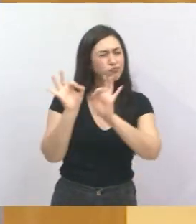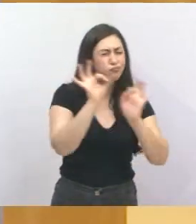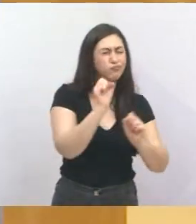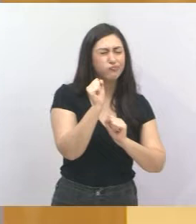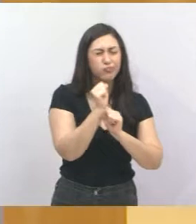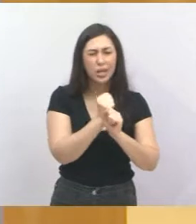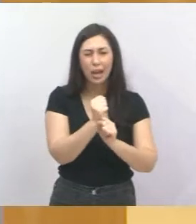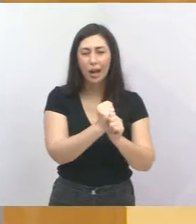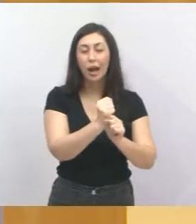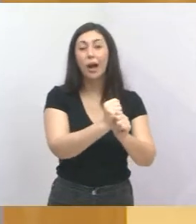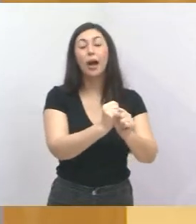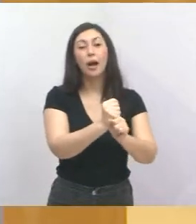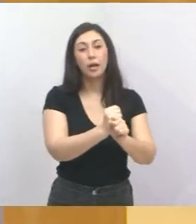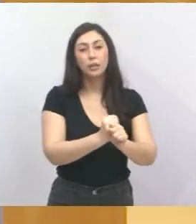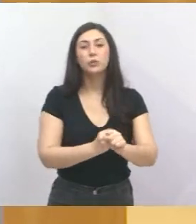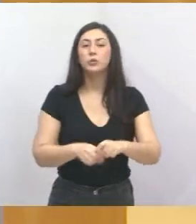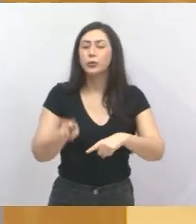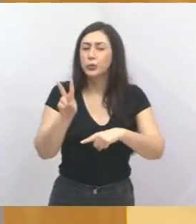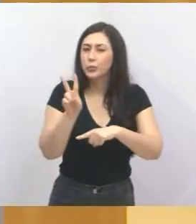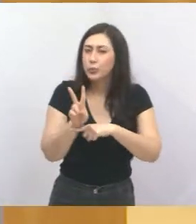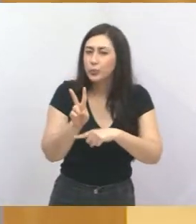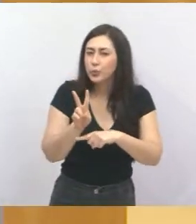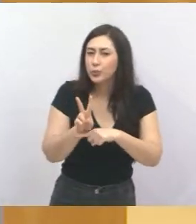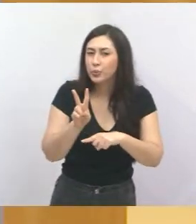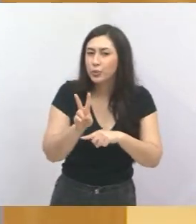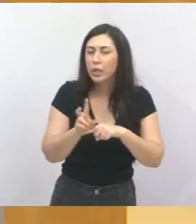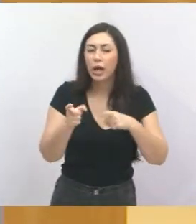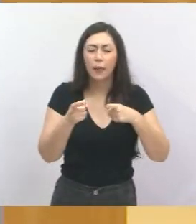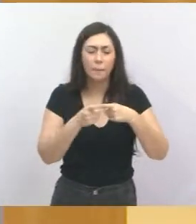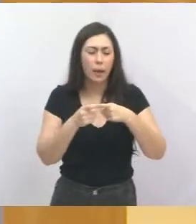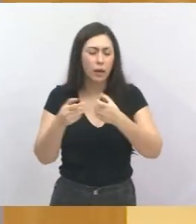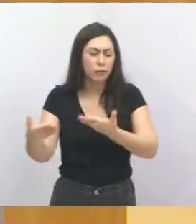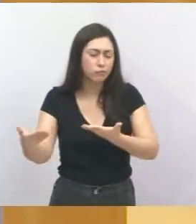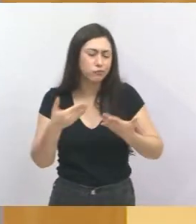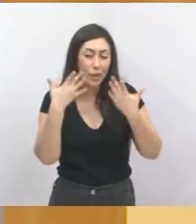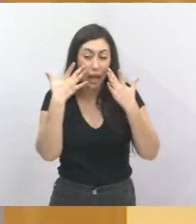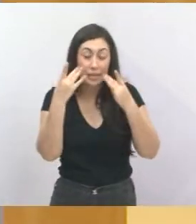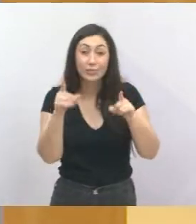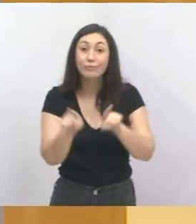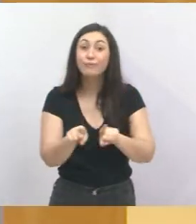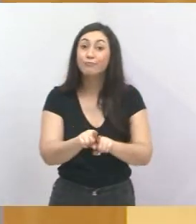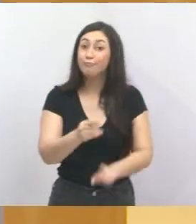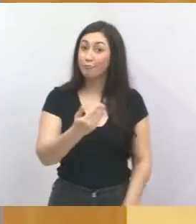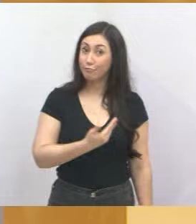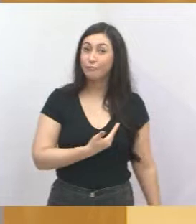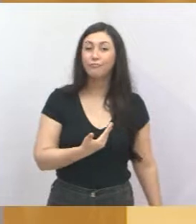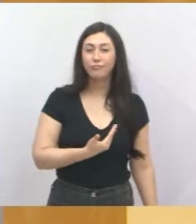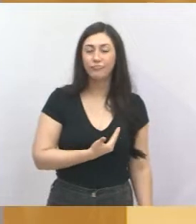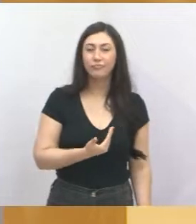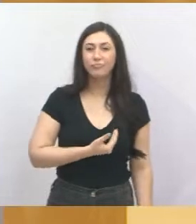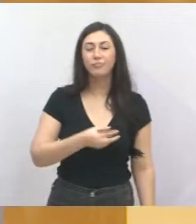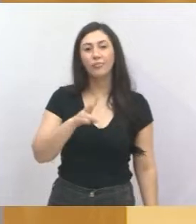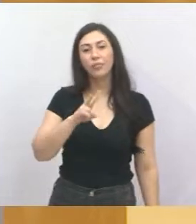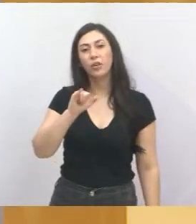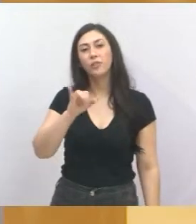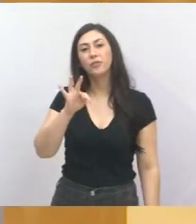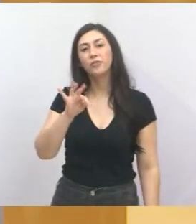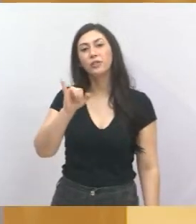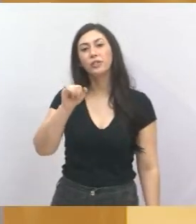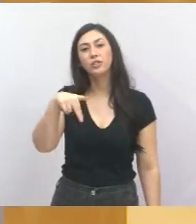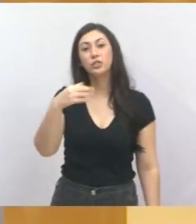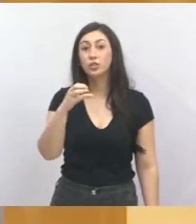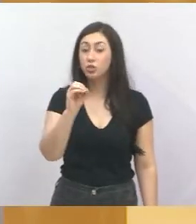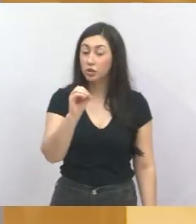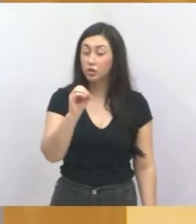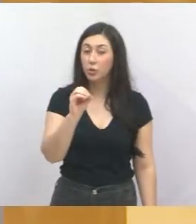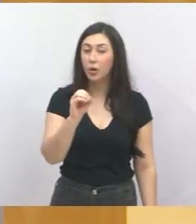muitos anos. Oferecendo tratamentos, consultas, atenção e amizade. Vitinho, como era chamado por seus amigos do